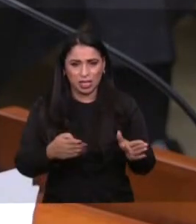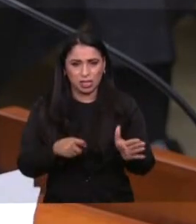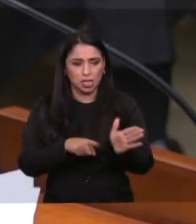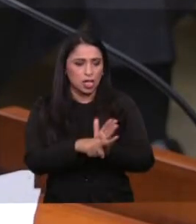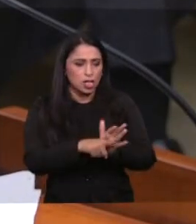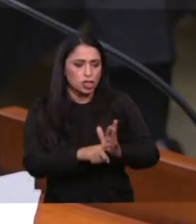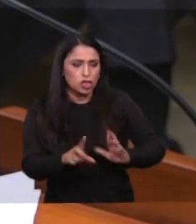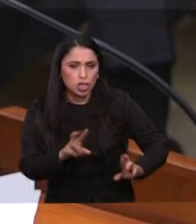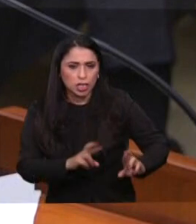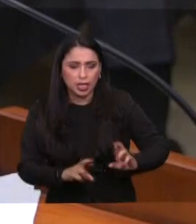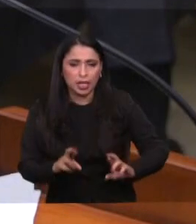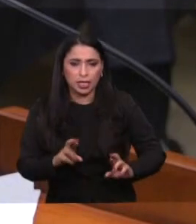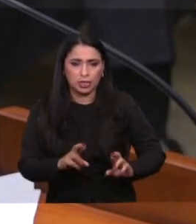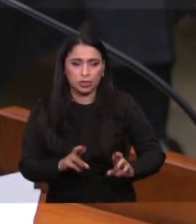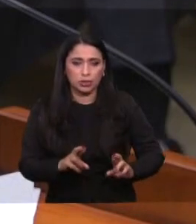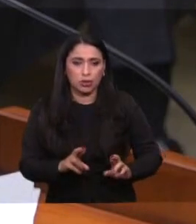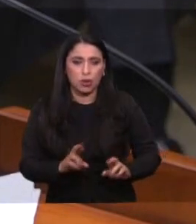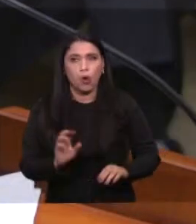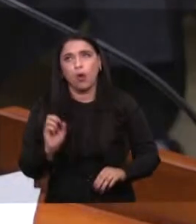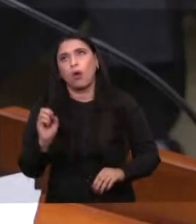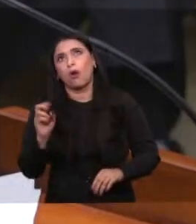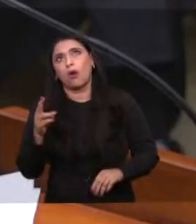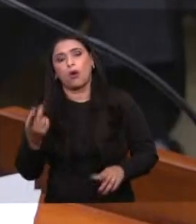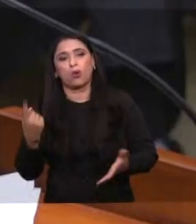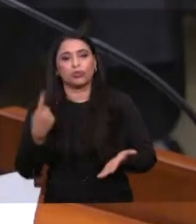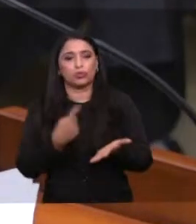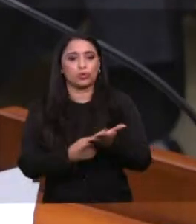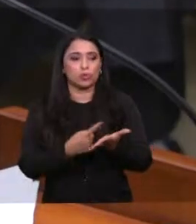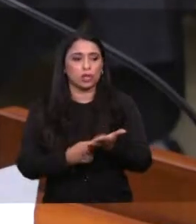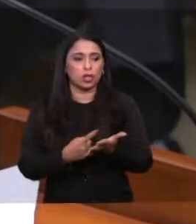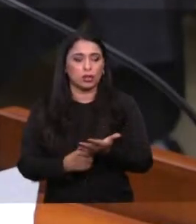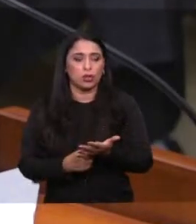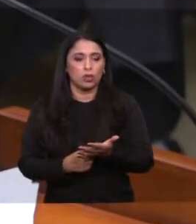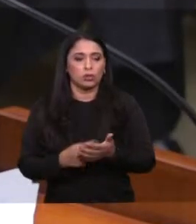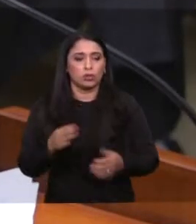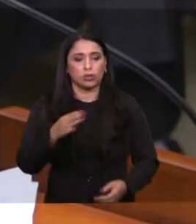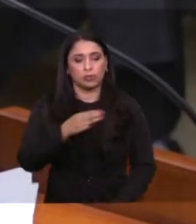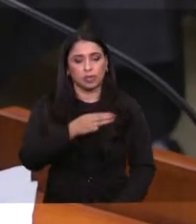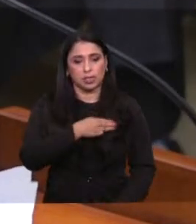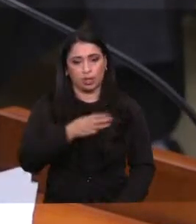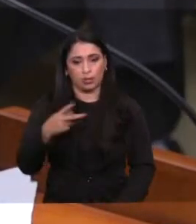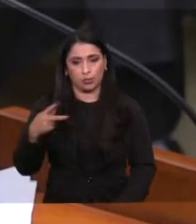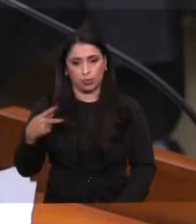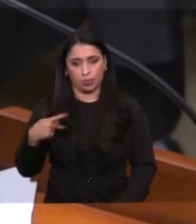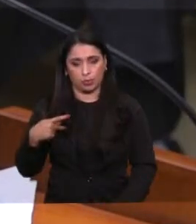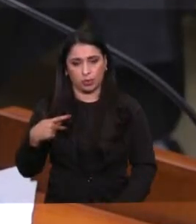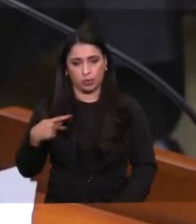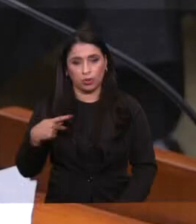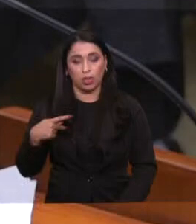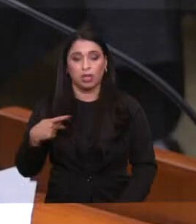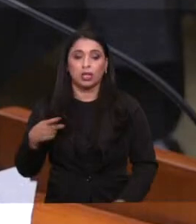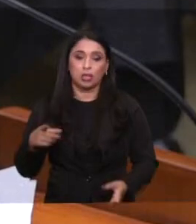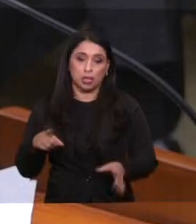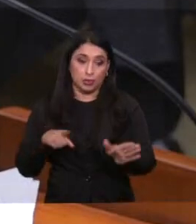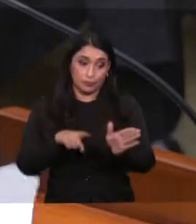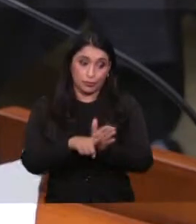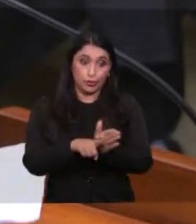inquérito ou de acordo entre o Ministério Público e o investigado.